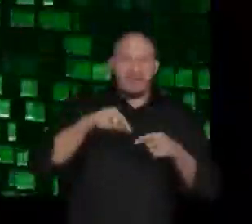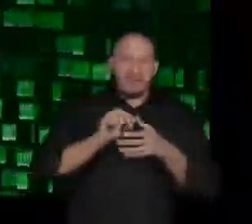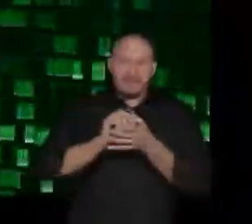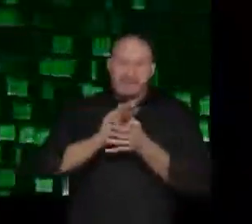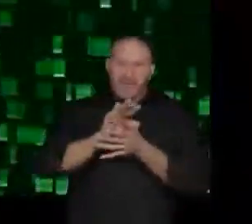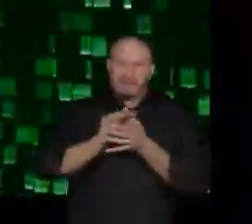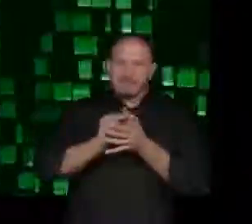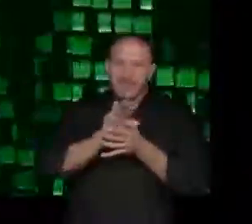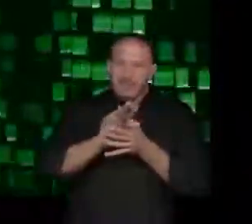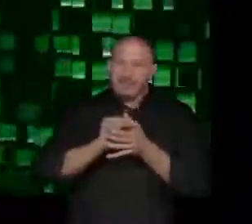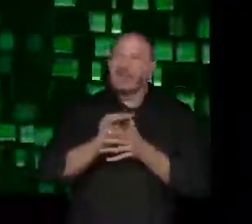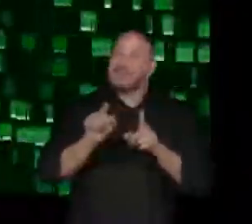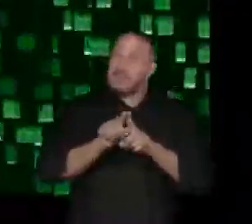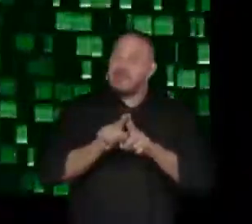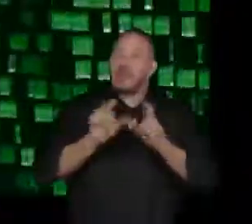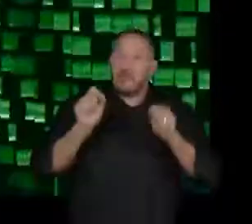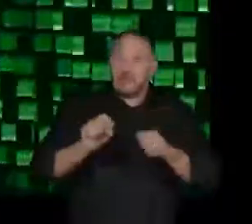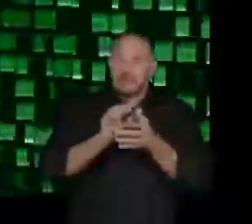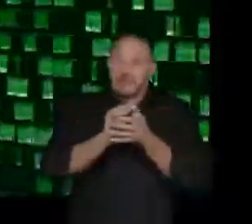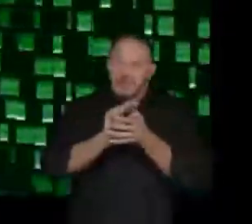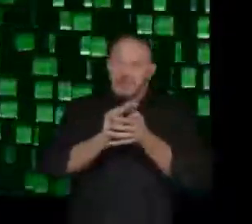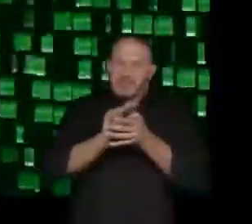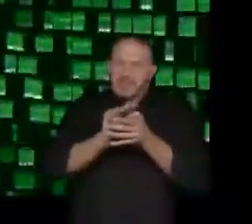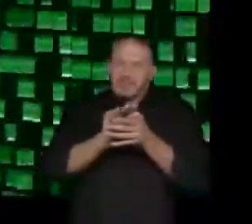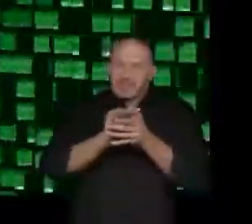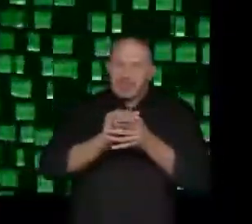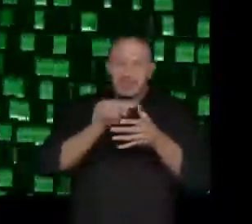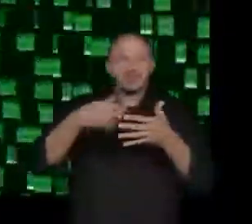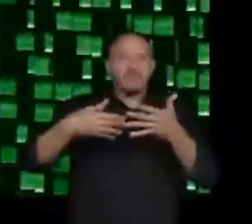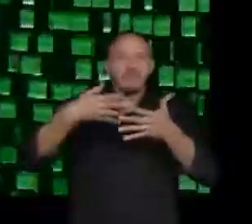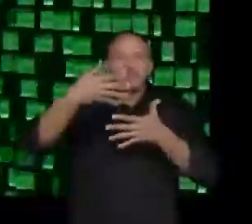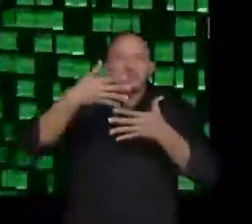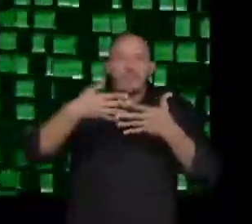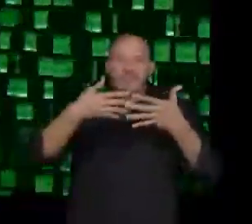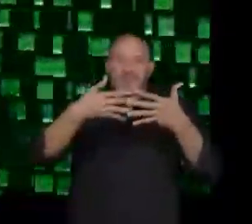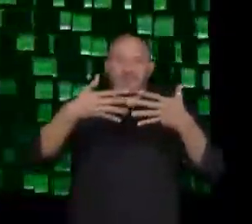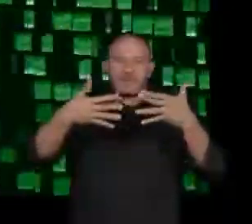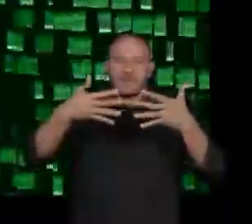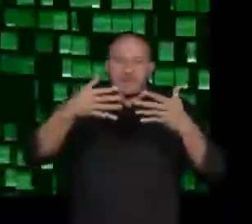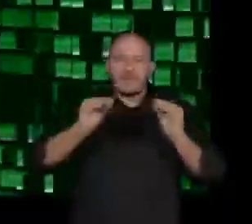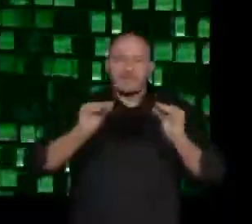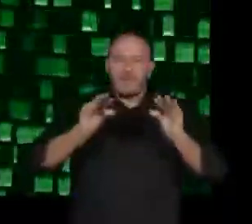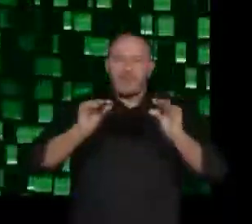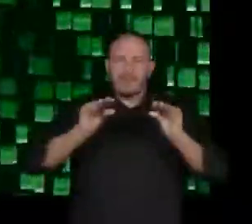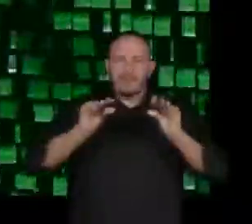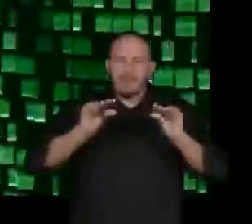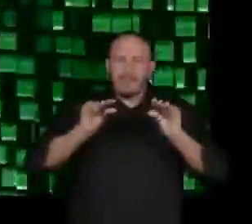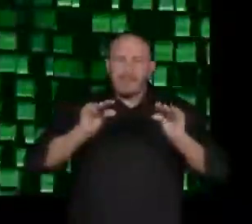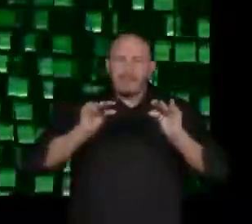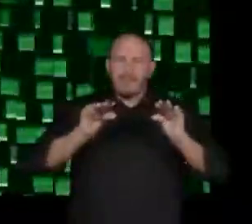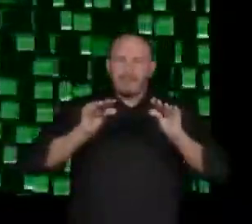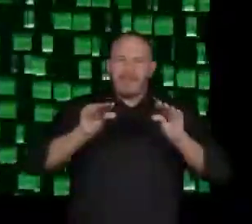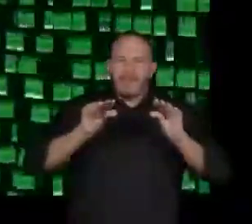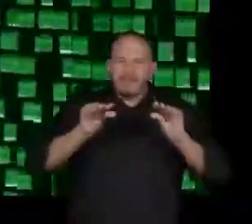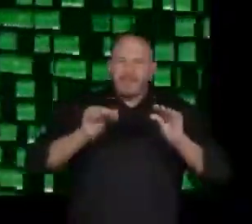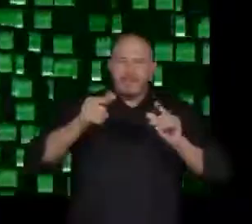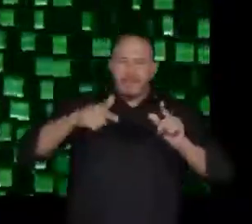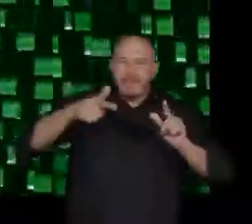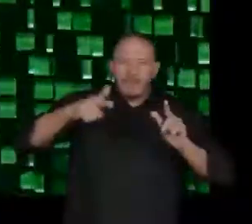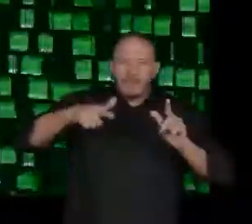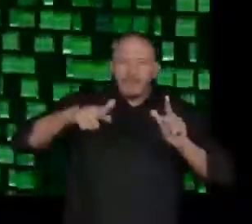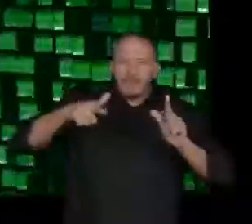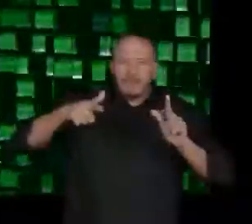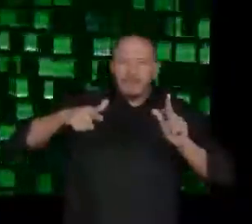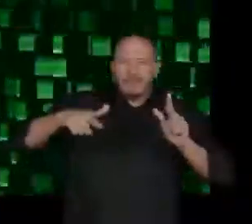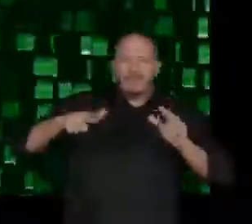Aqui pode ser um comando que a gente manda para o computador, que é acende, apaga e repita. Acende, apaga, acende, apaga, acende,